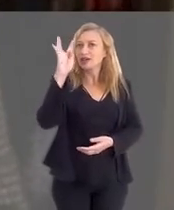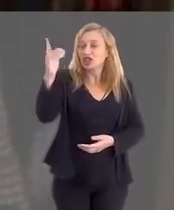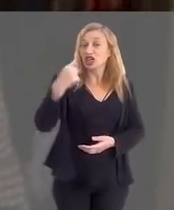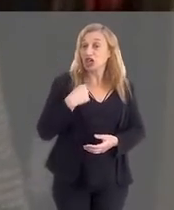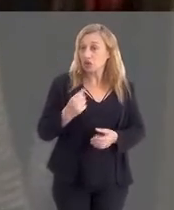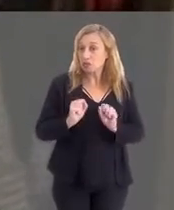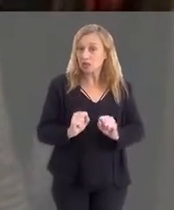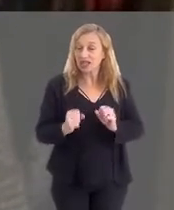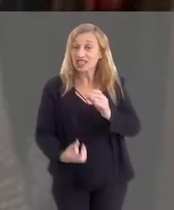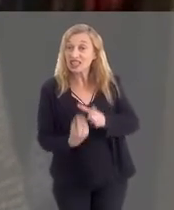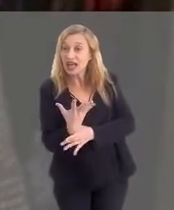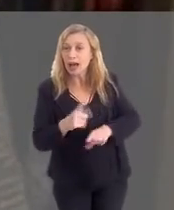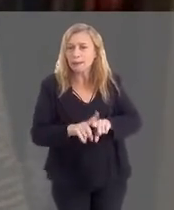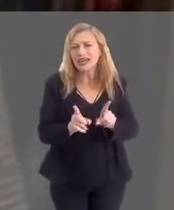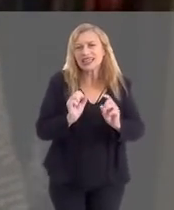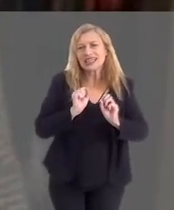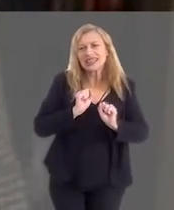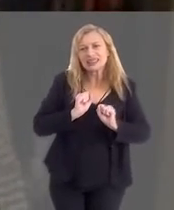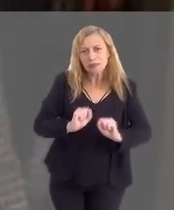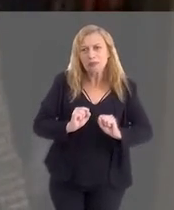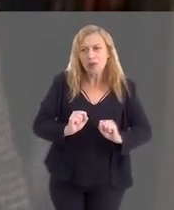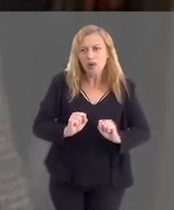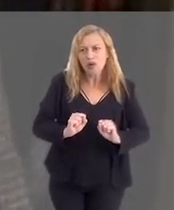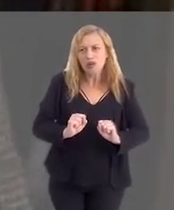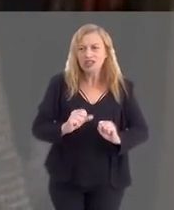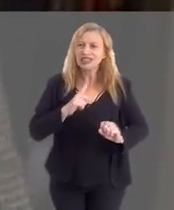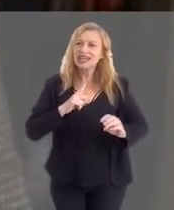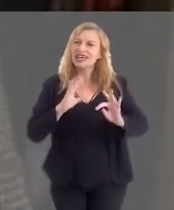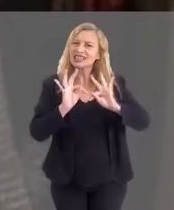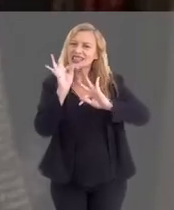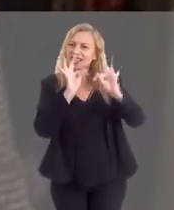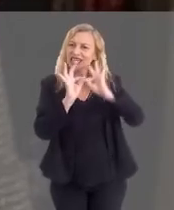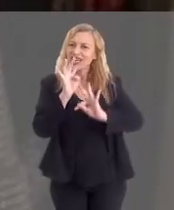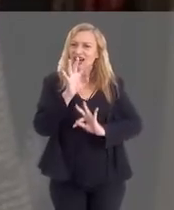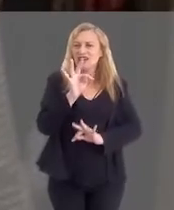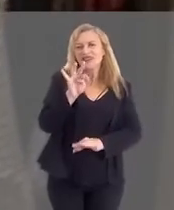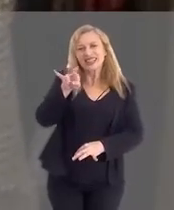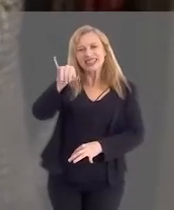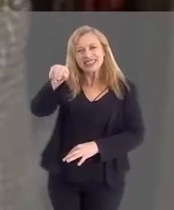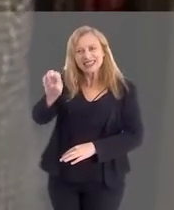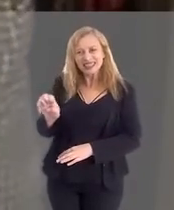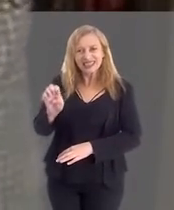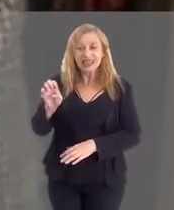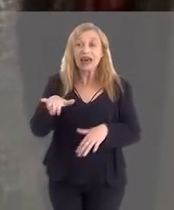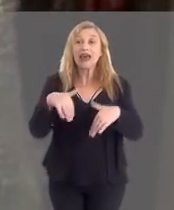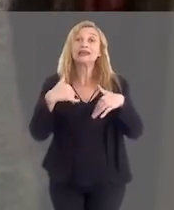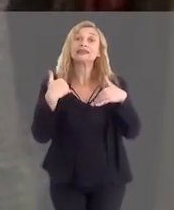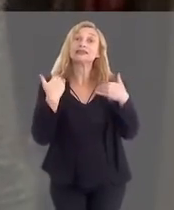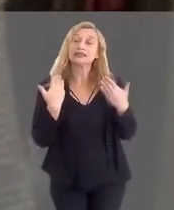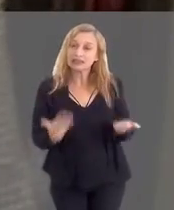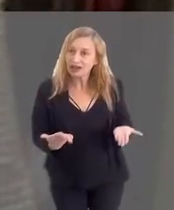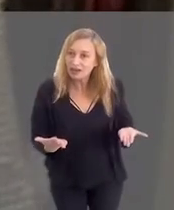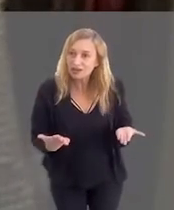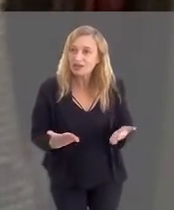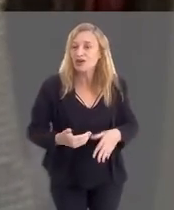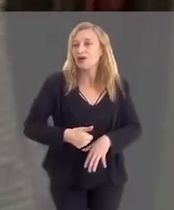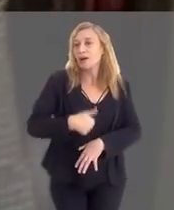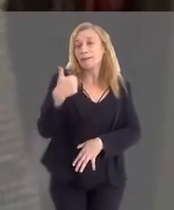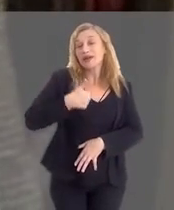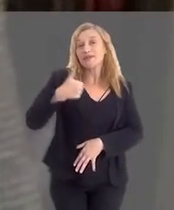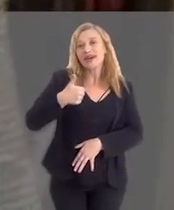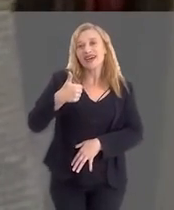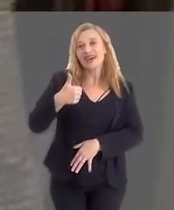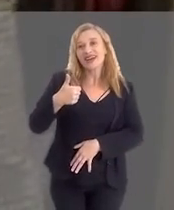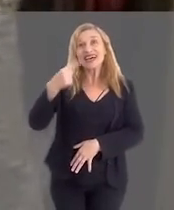que eu pudesse publicar alguma coisa, mas se eu posso ter essa tecnologia do fanzine. Então,